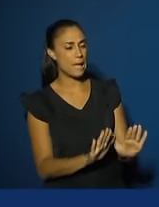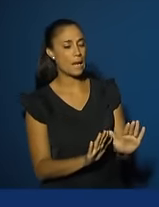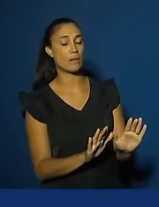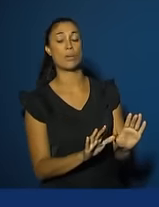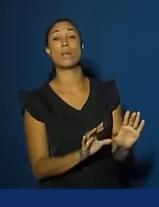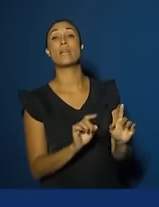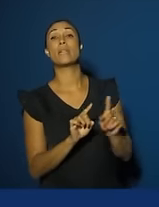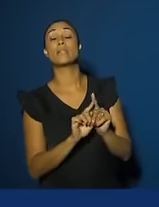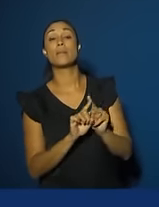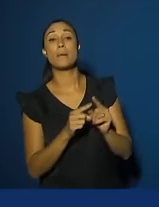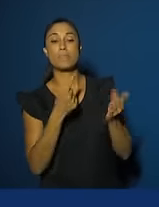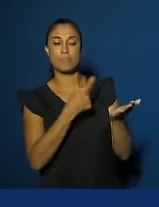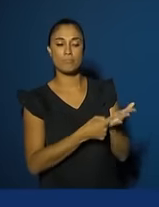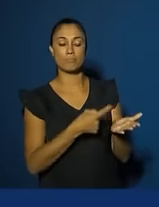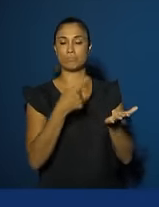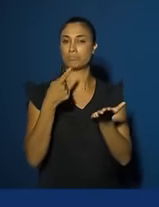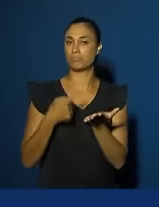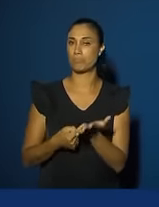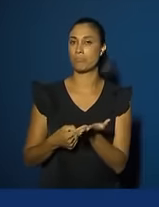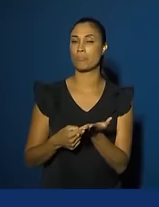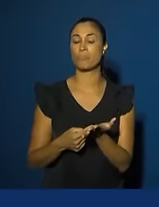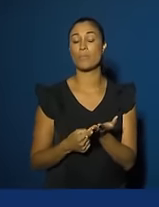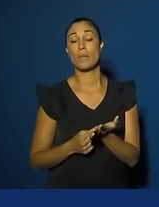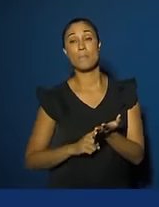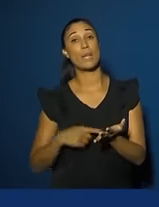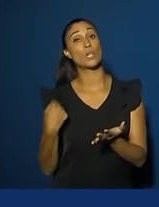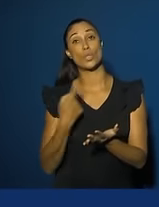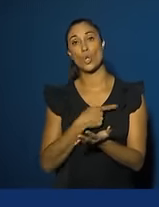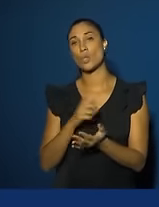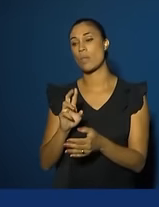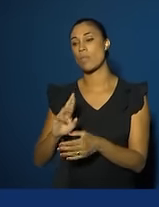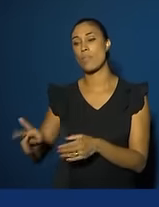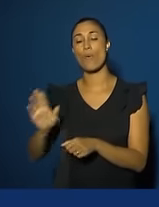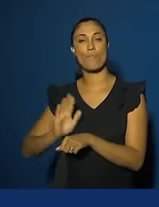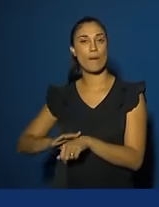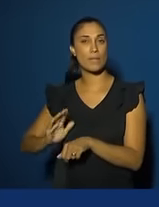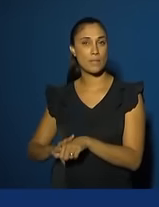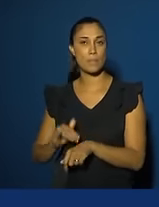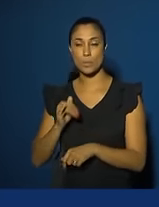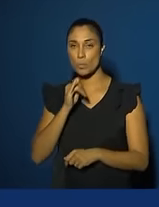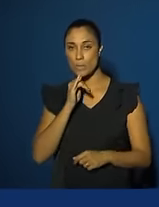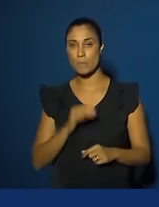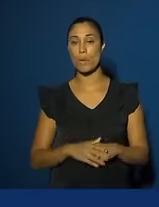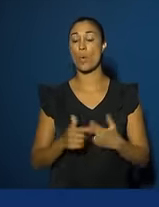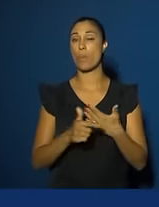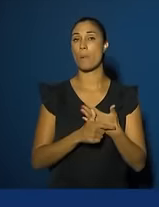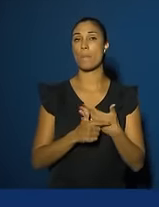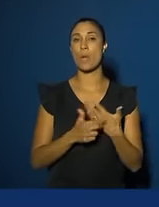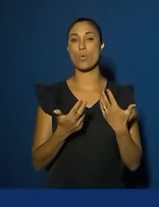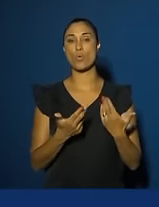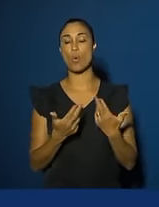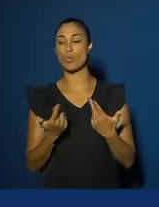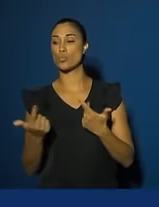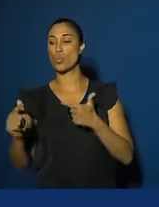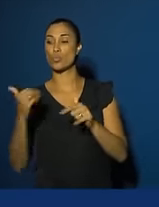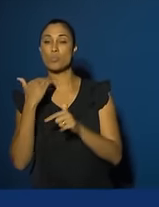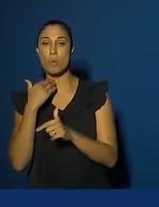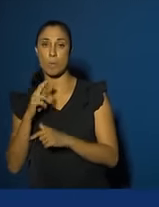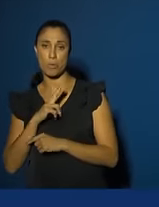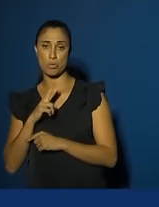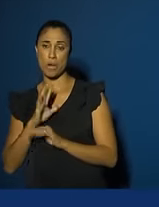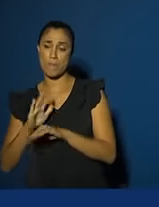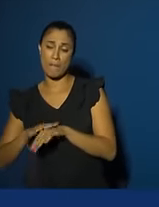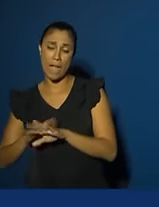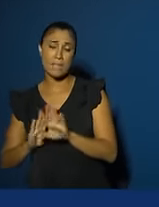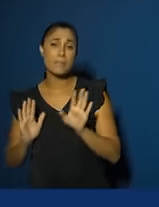medida e pactuada né para que nós não façamos um papel que os bancos privados podem fazer